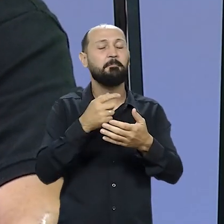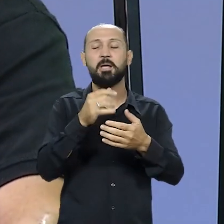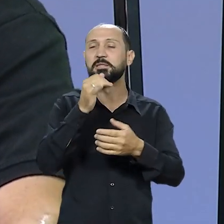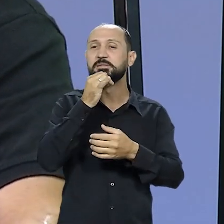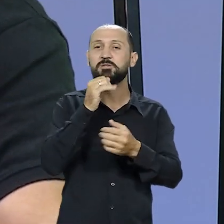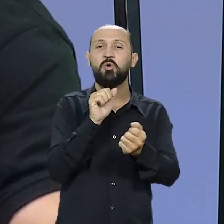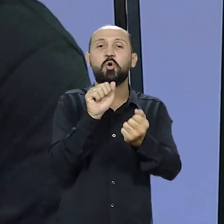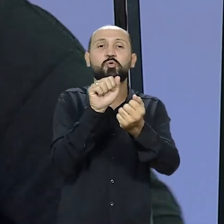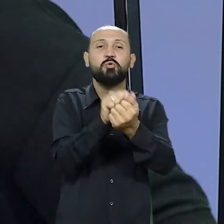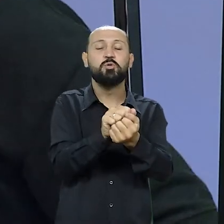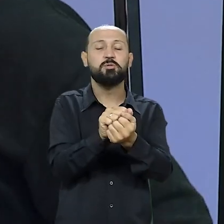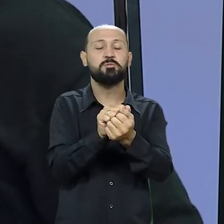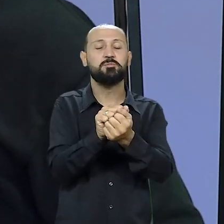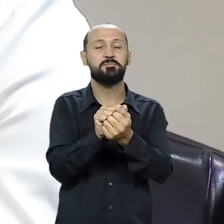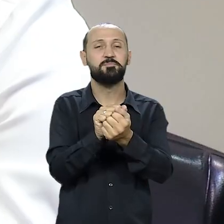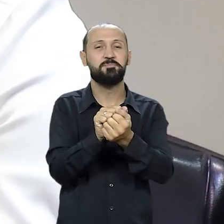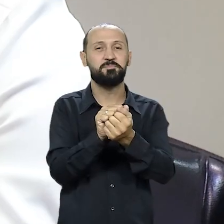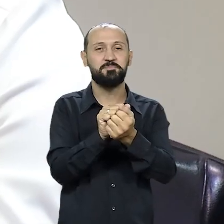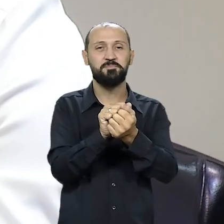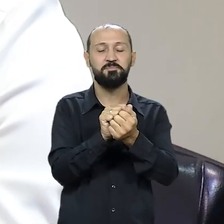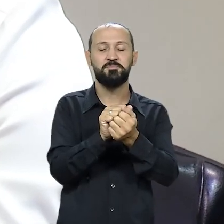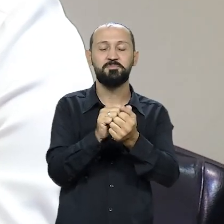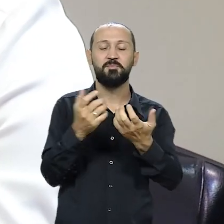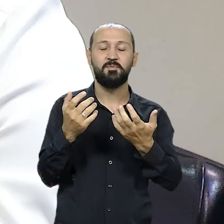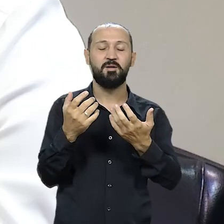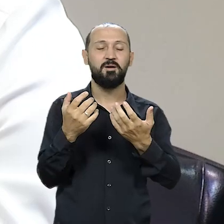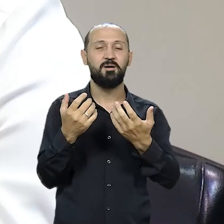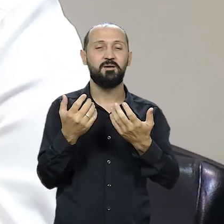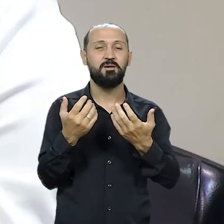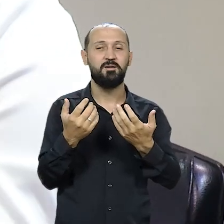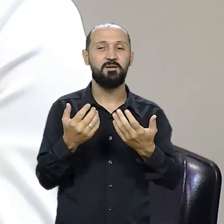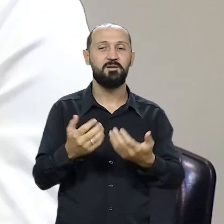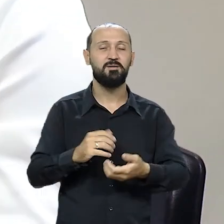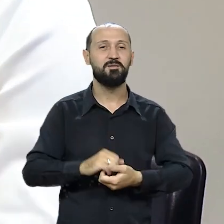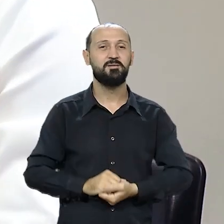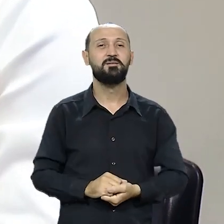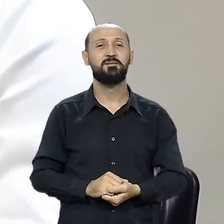para estar assim, junto ali, levando...